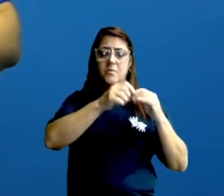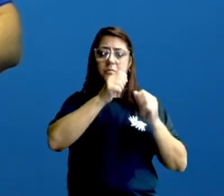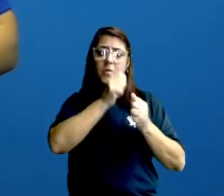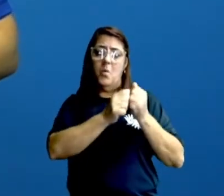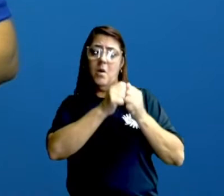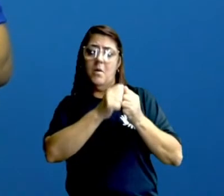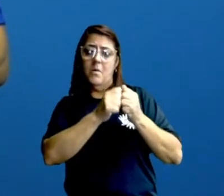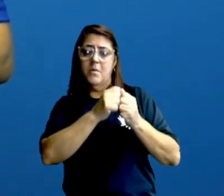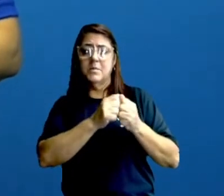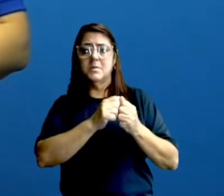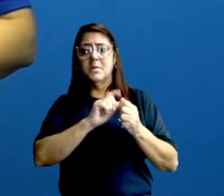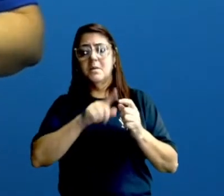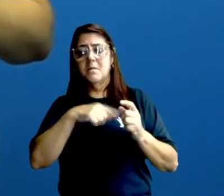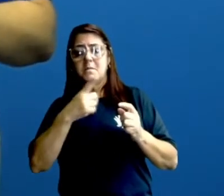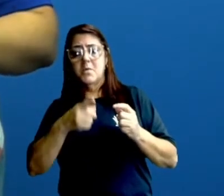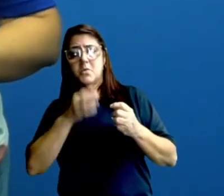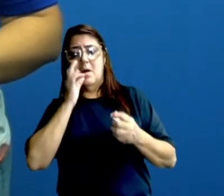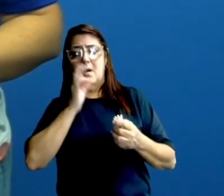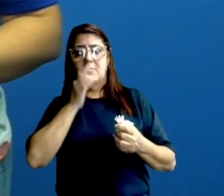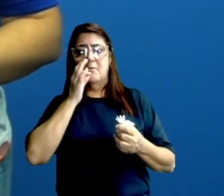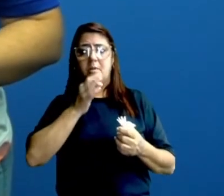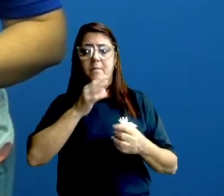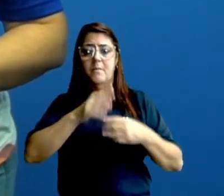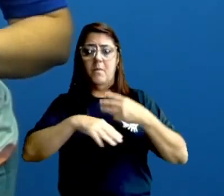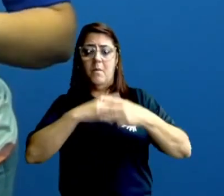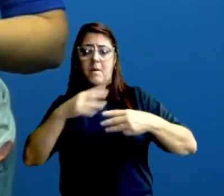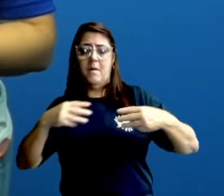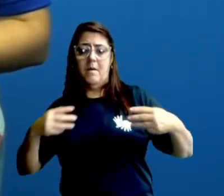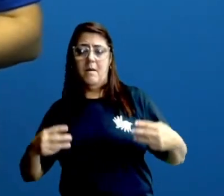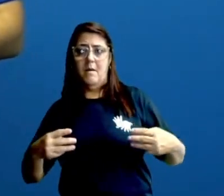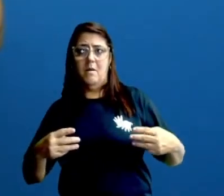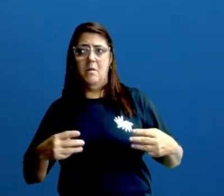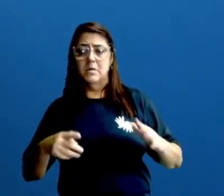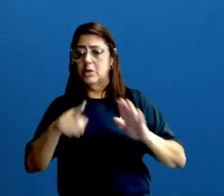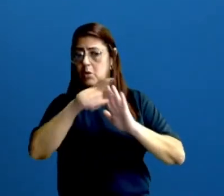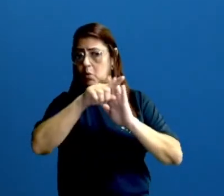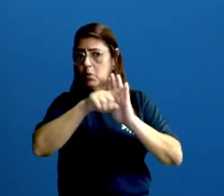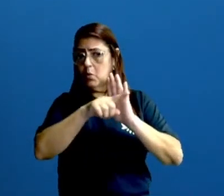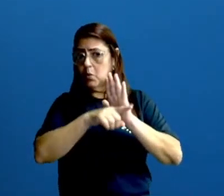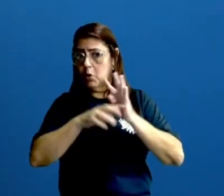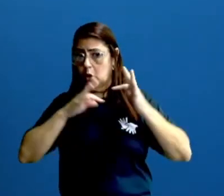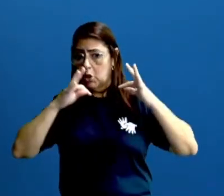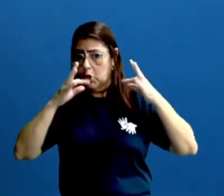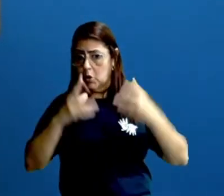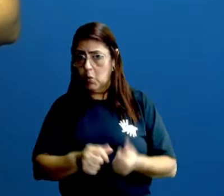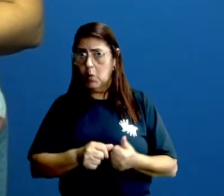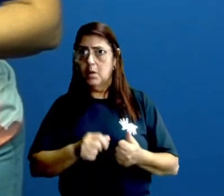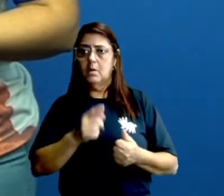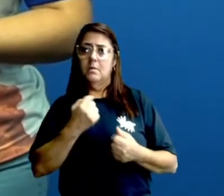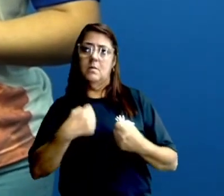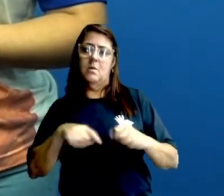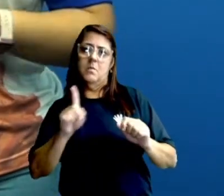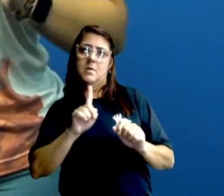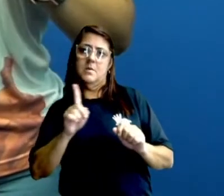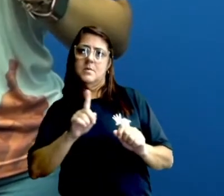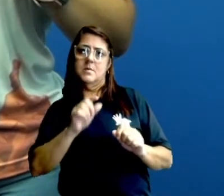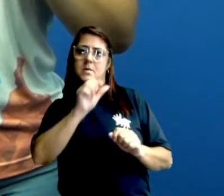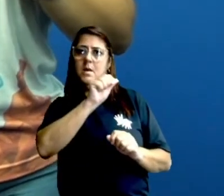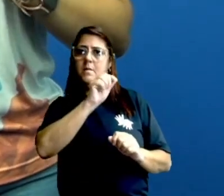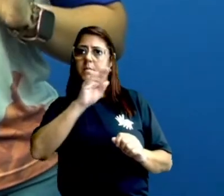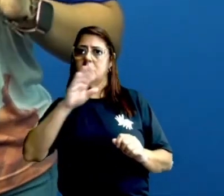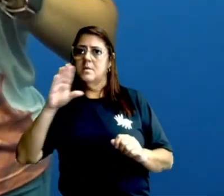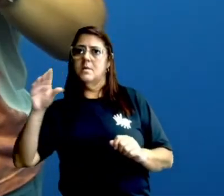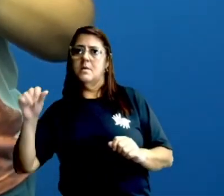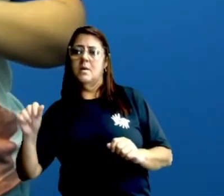o arroz, depois o café, depois o macarrão. Nem toda lista precisa seguir a ordem alfabética,